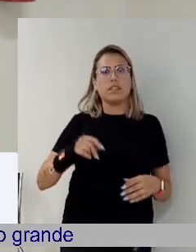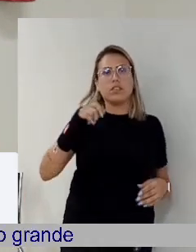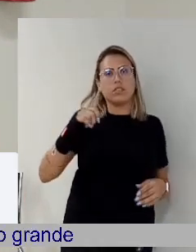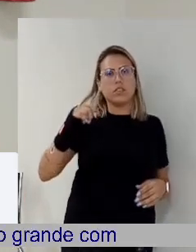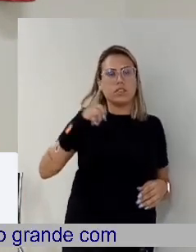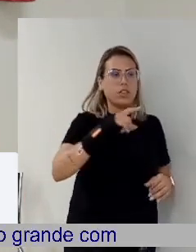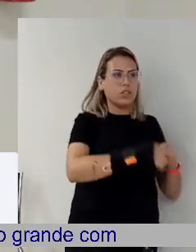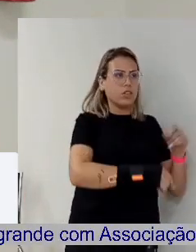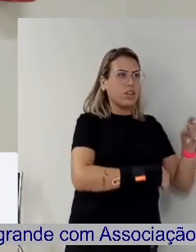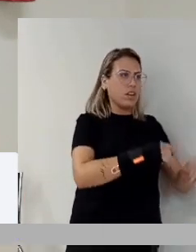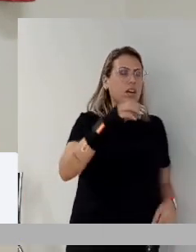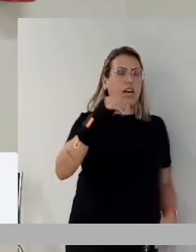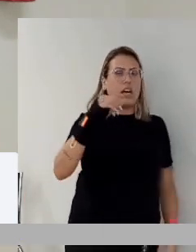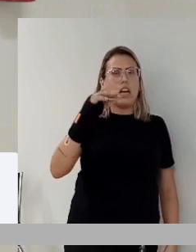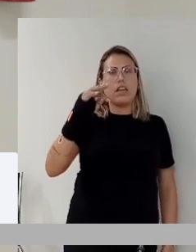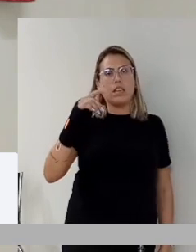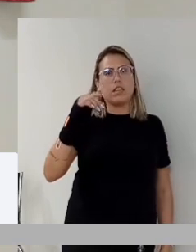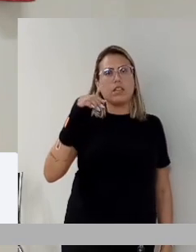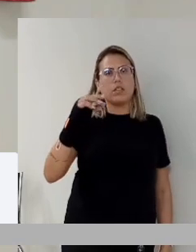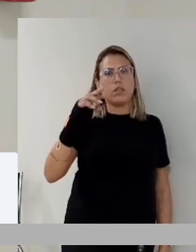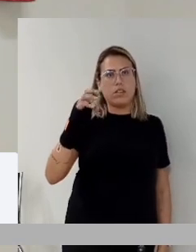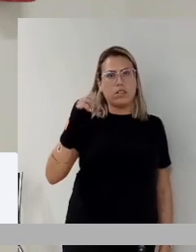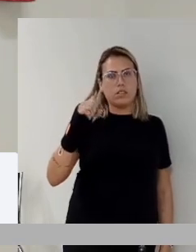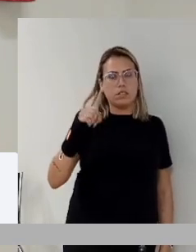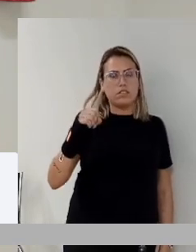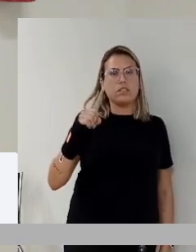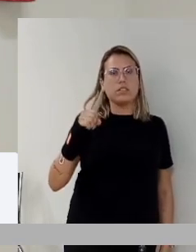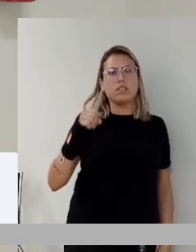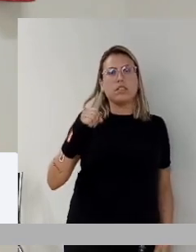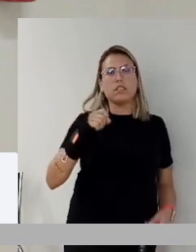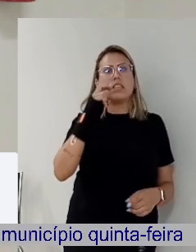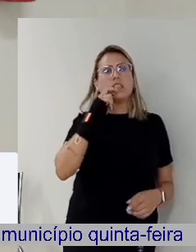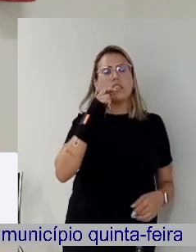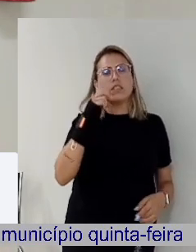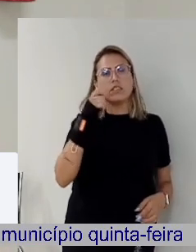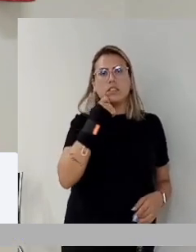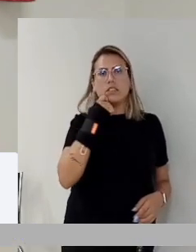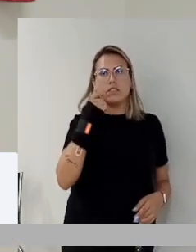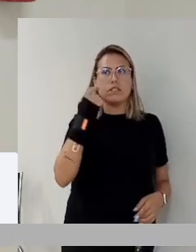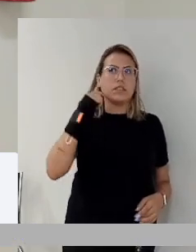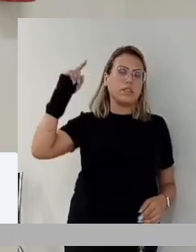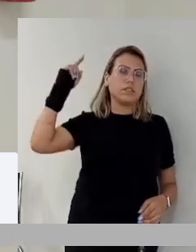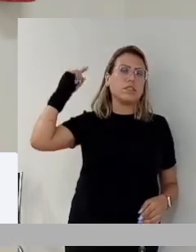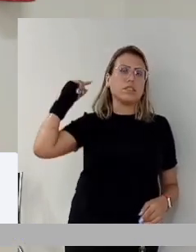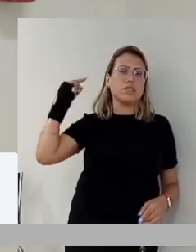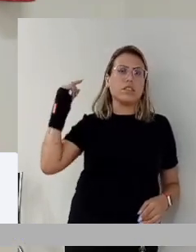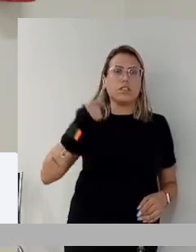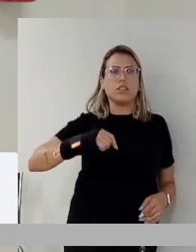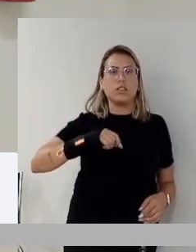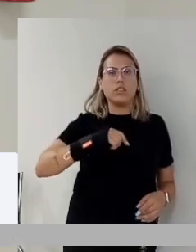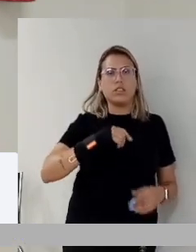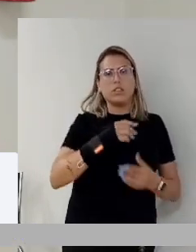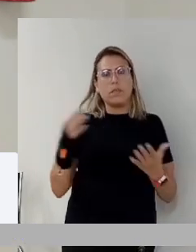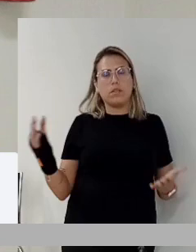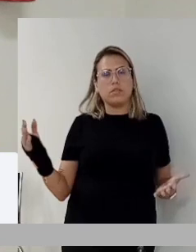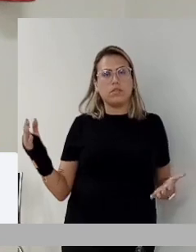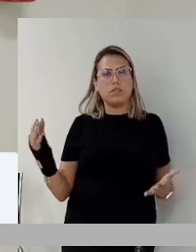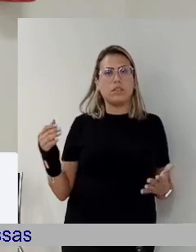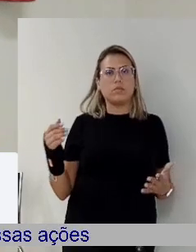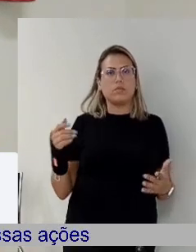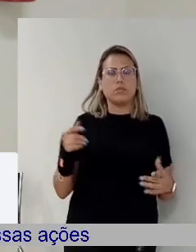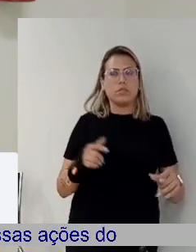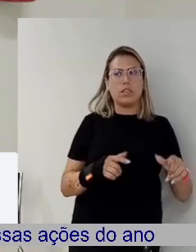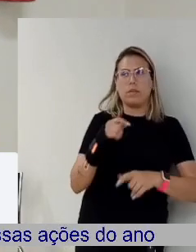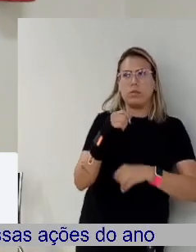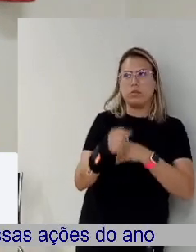catadores aqui do nosso município eh quinta-feira sexta-feira passada nós iniciamos As Nossas ações do